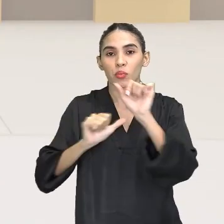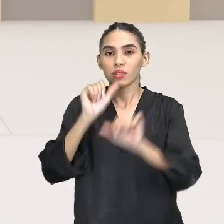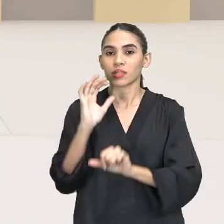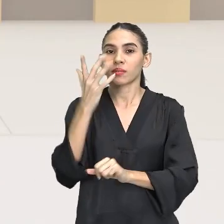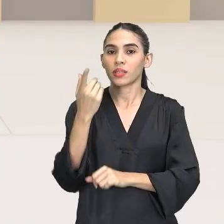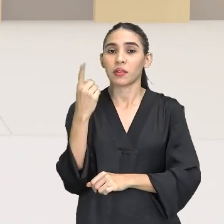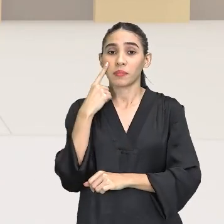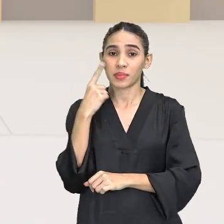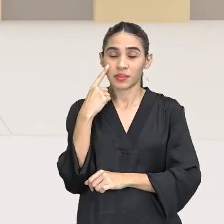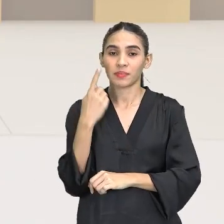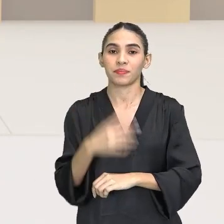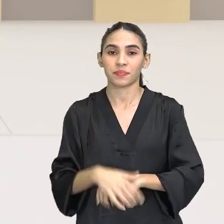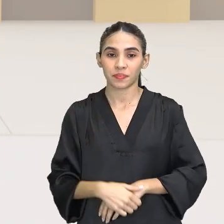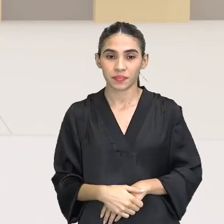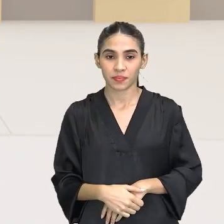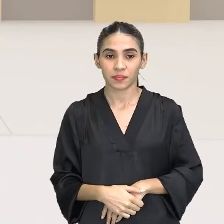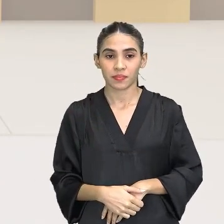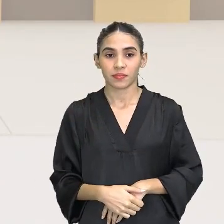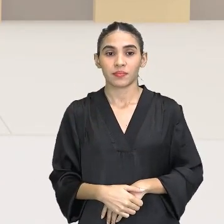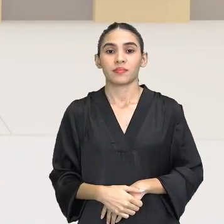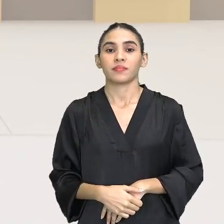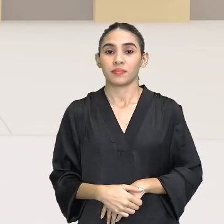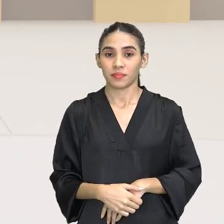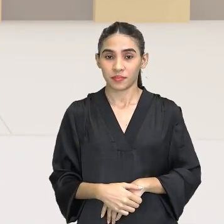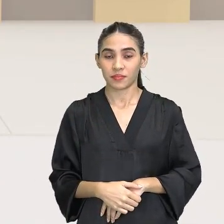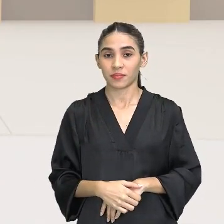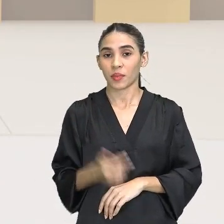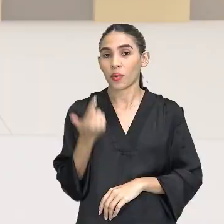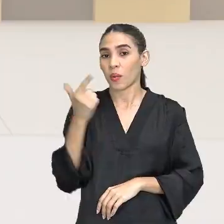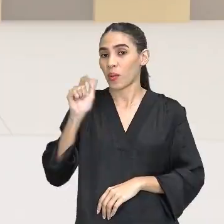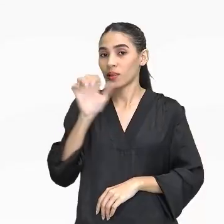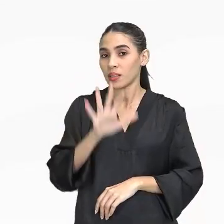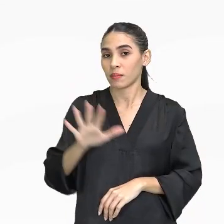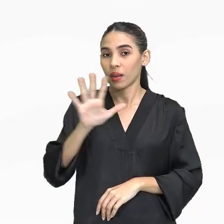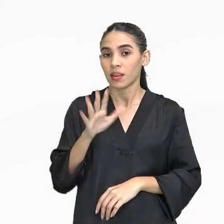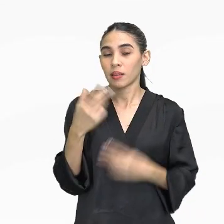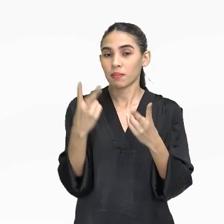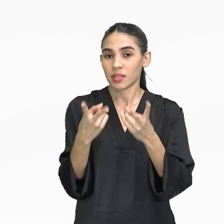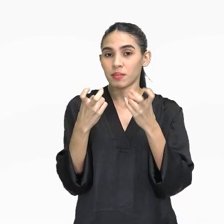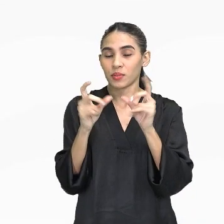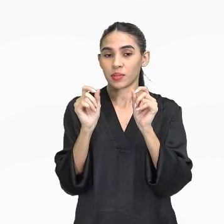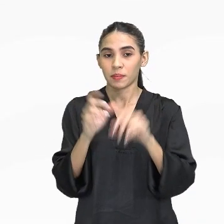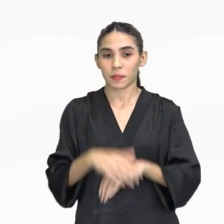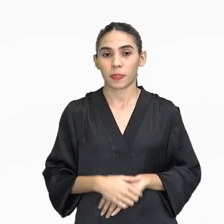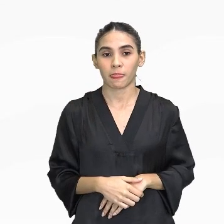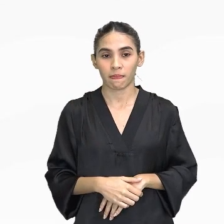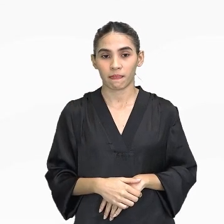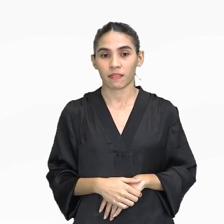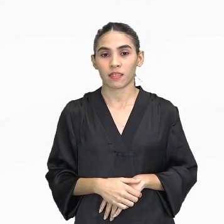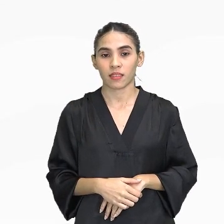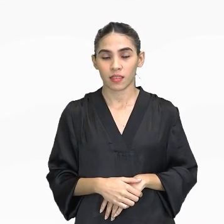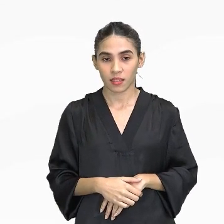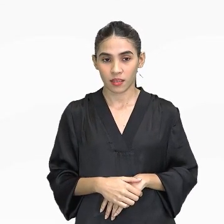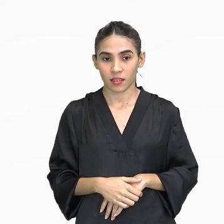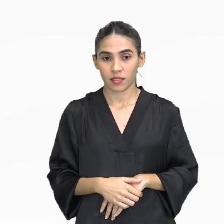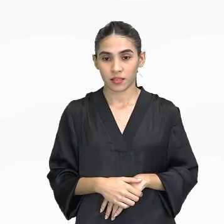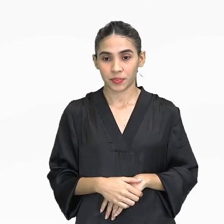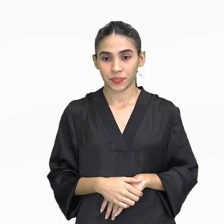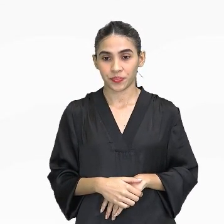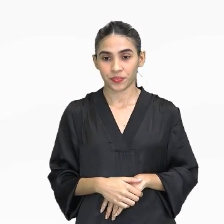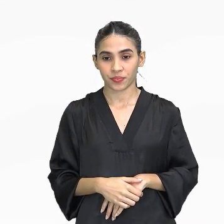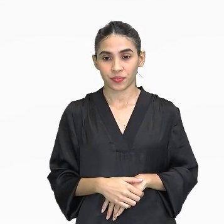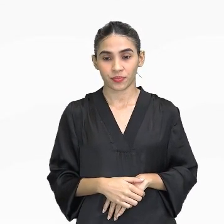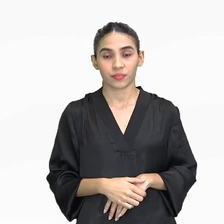como a gente pode observar. Continuando aí as nossas imagens, a gente observa aí na próxima, ainda falando sobre